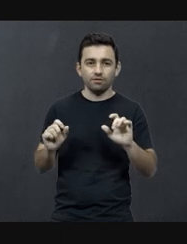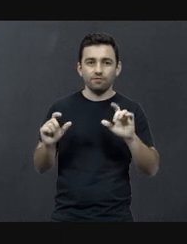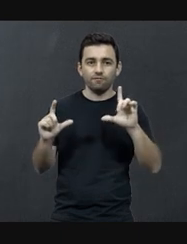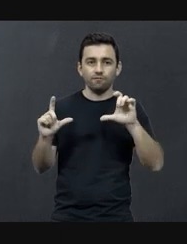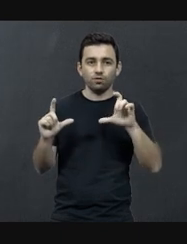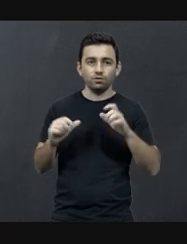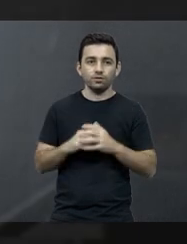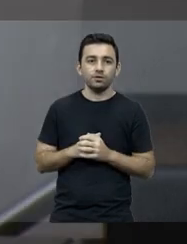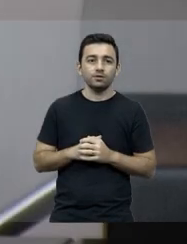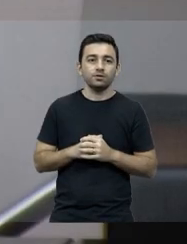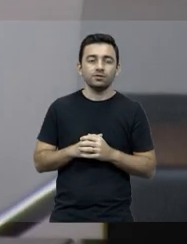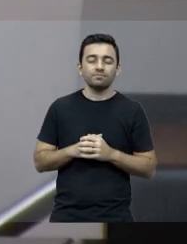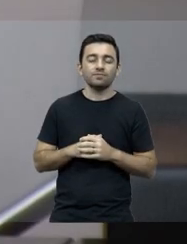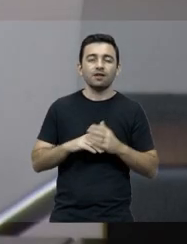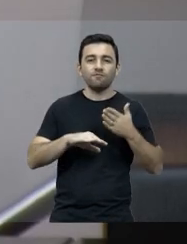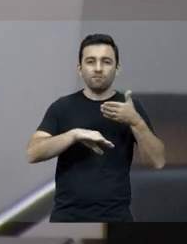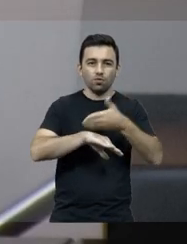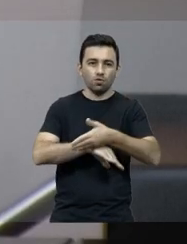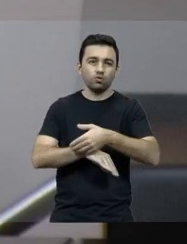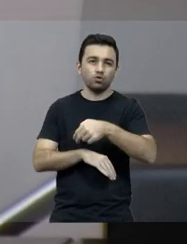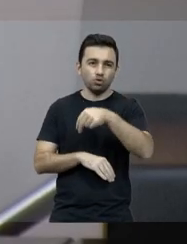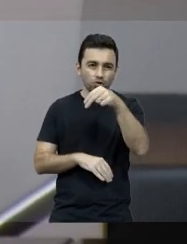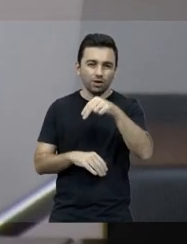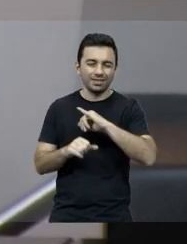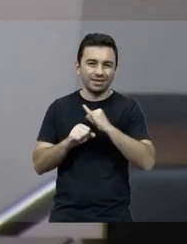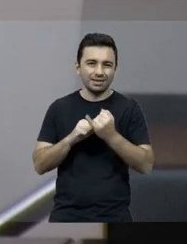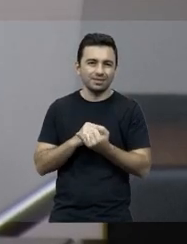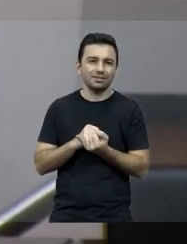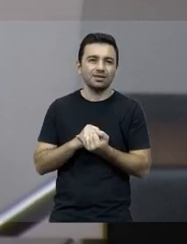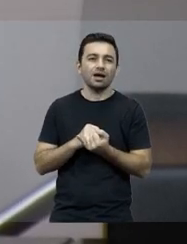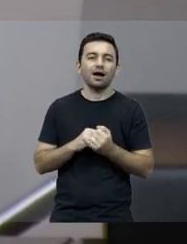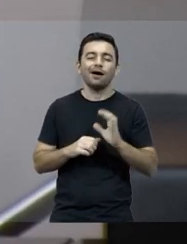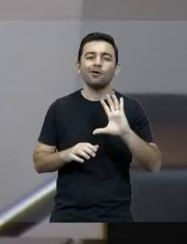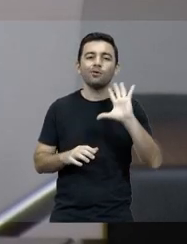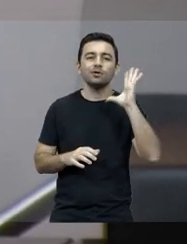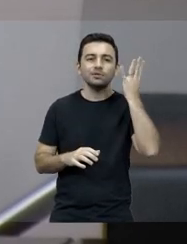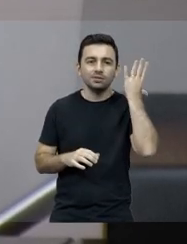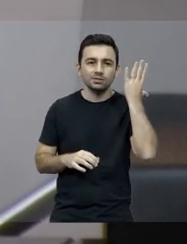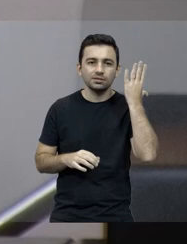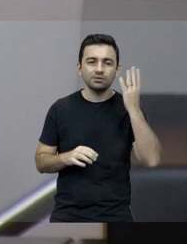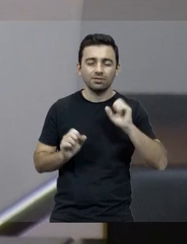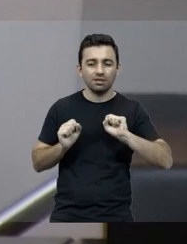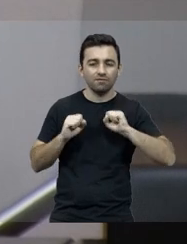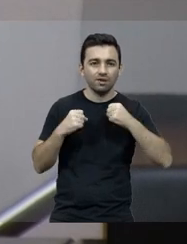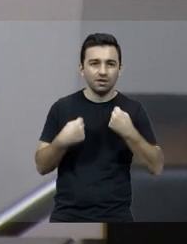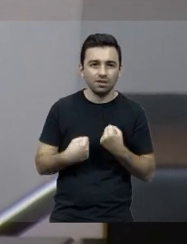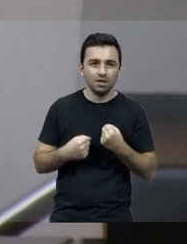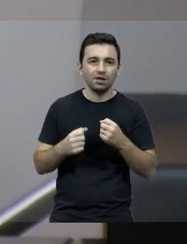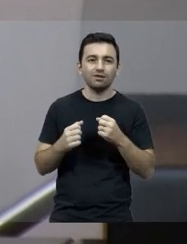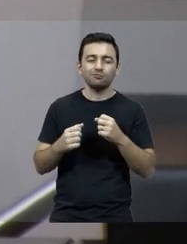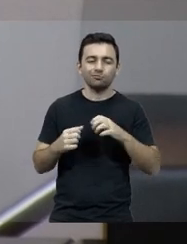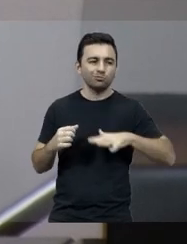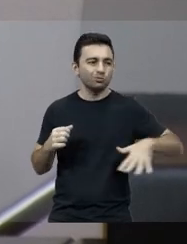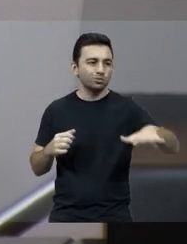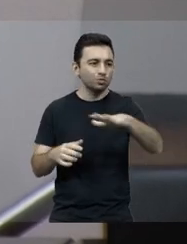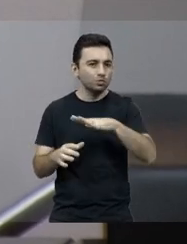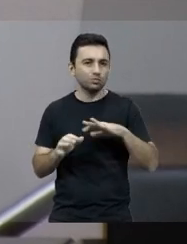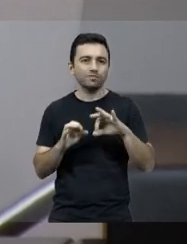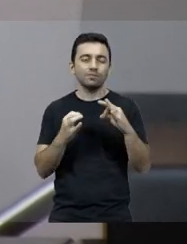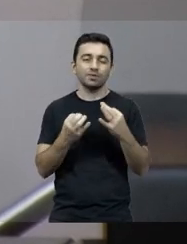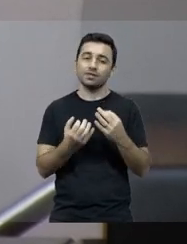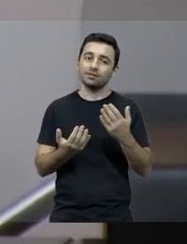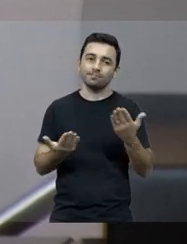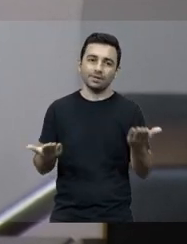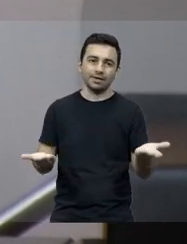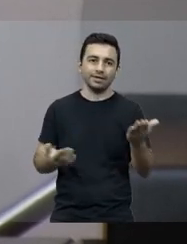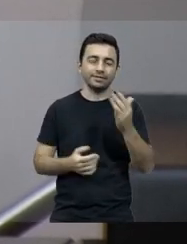atendendo uma ocorrência no norte da ilha e nessa operação, defendendo aí a família catarinense, infelizmente,